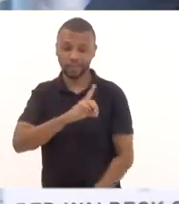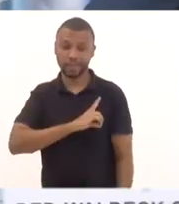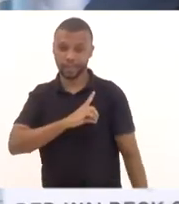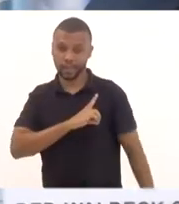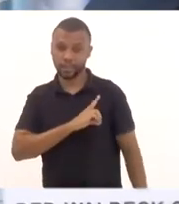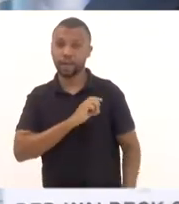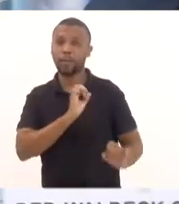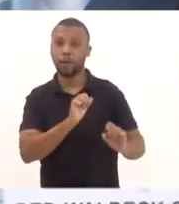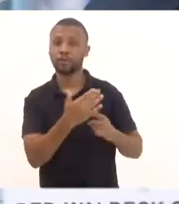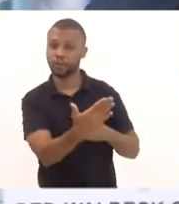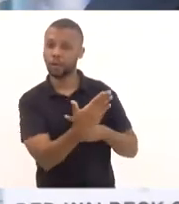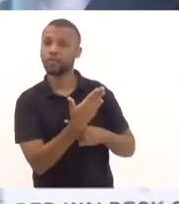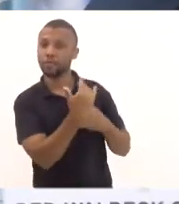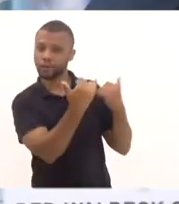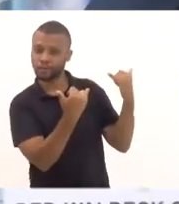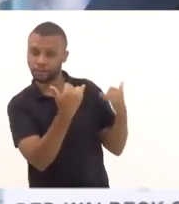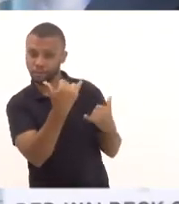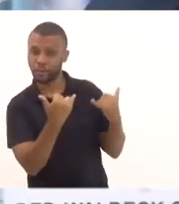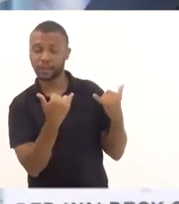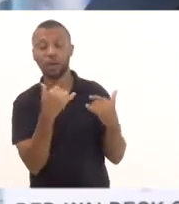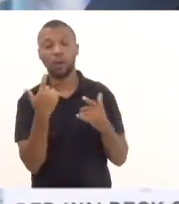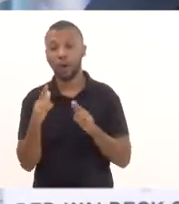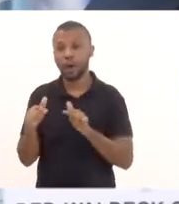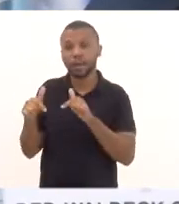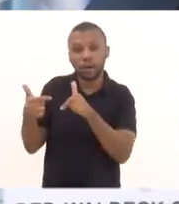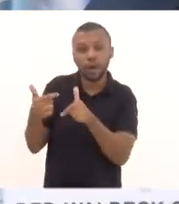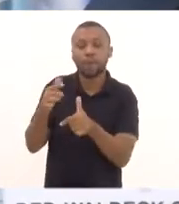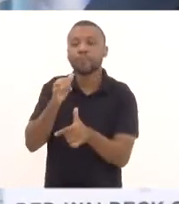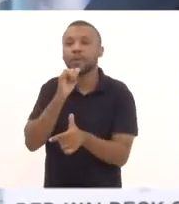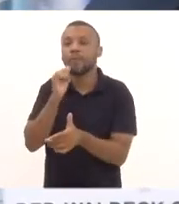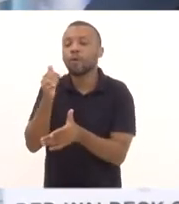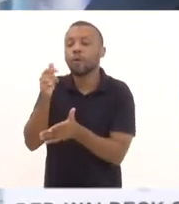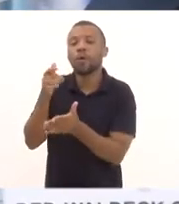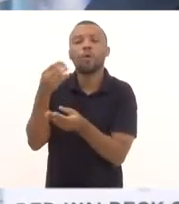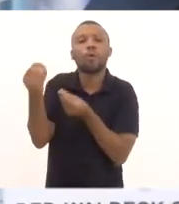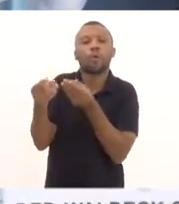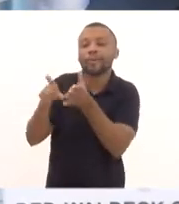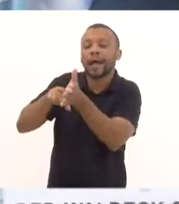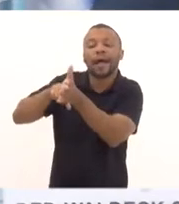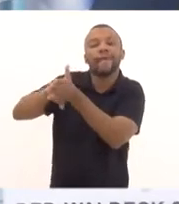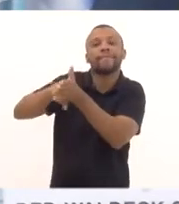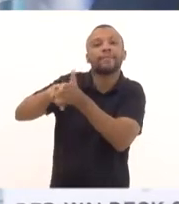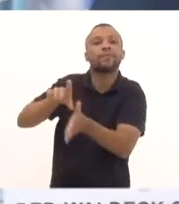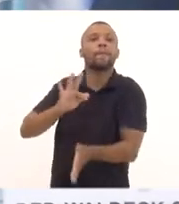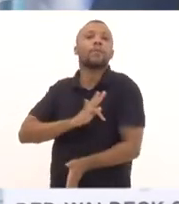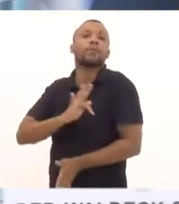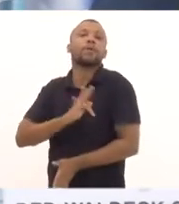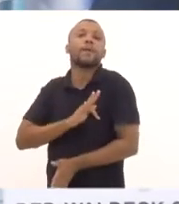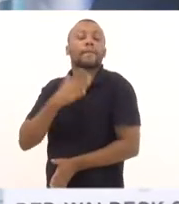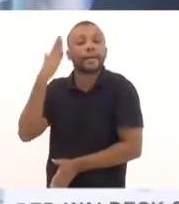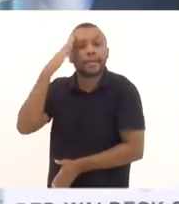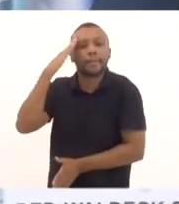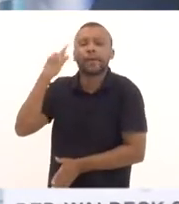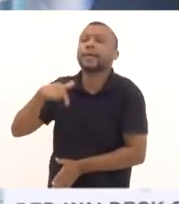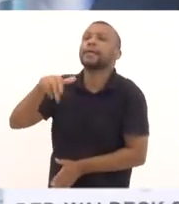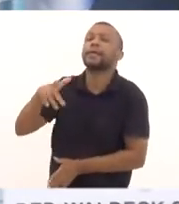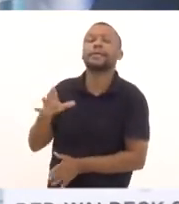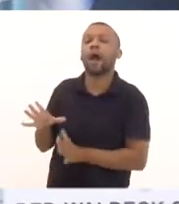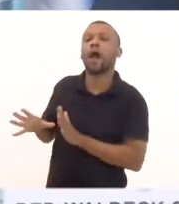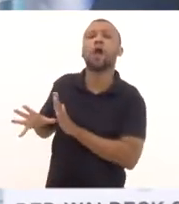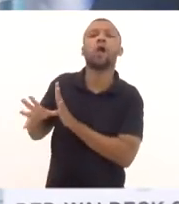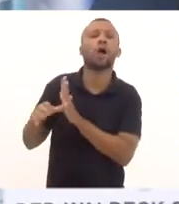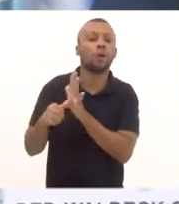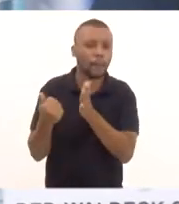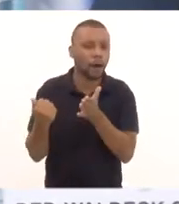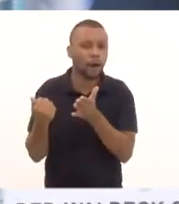o procedimento que eu digo na instalação tem queda da investigação para saber quem tá roubando da Olha esse